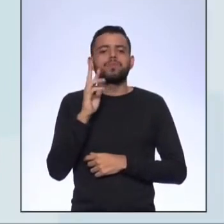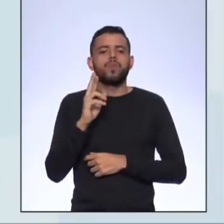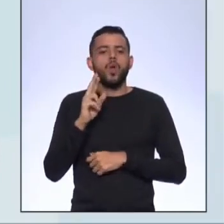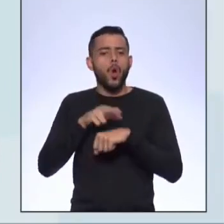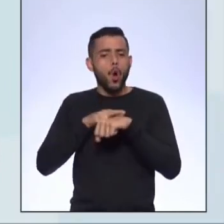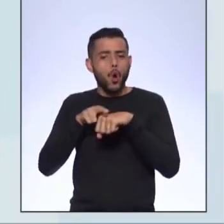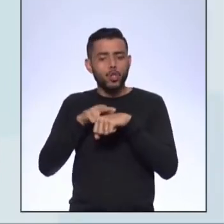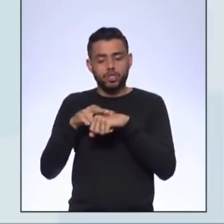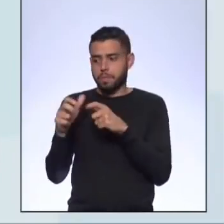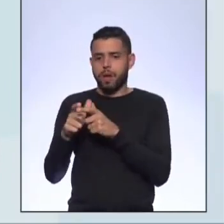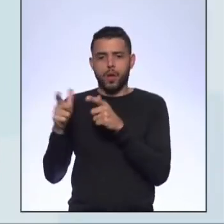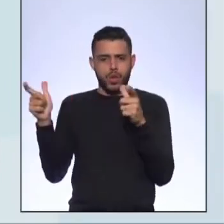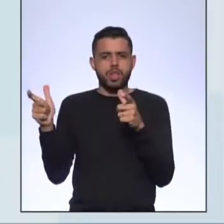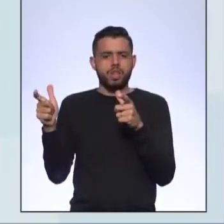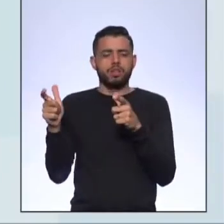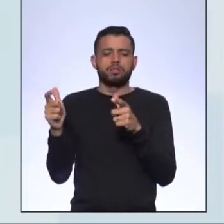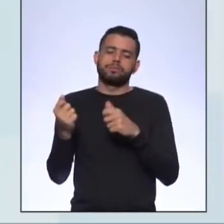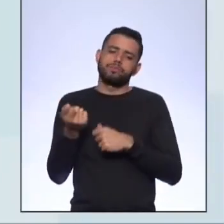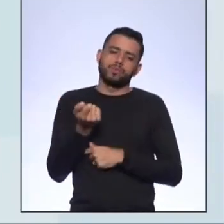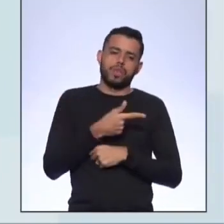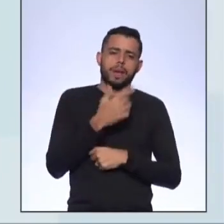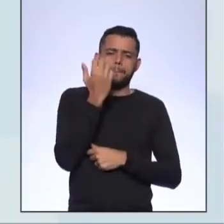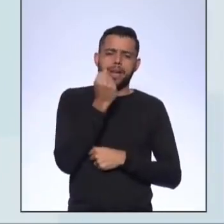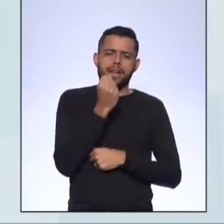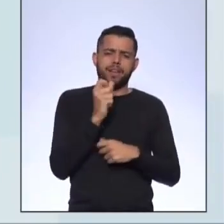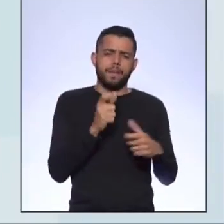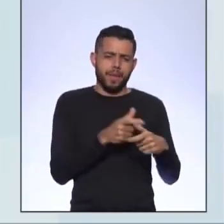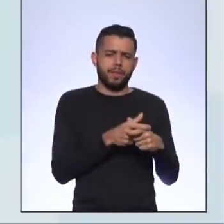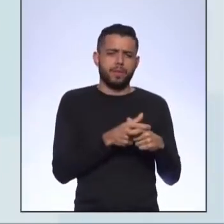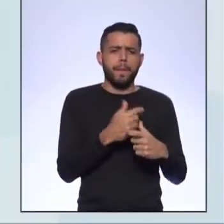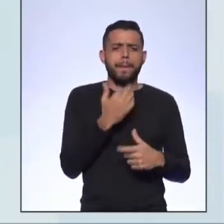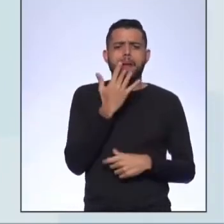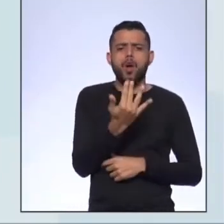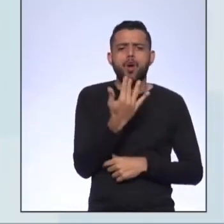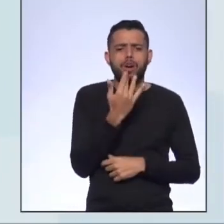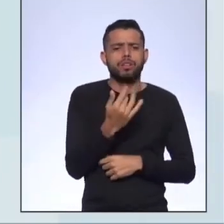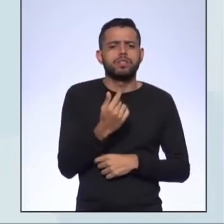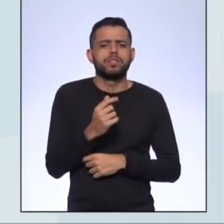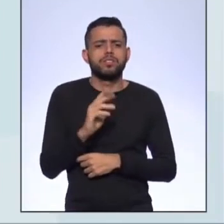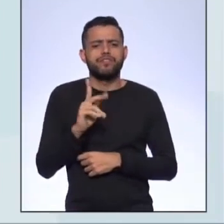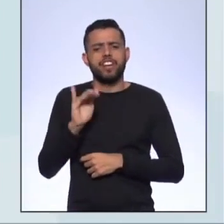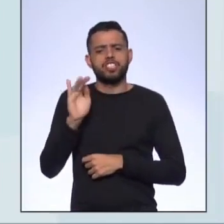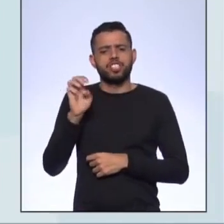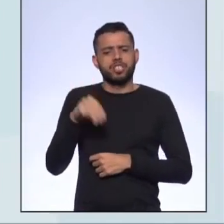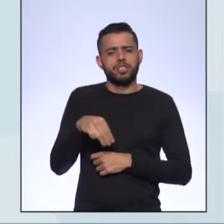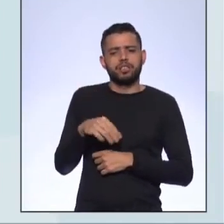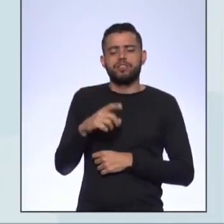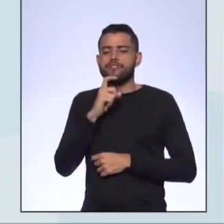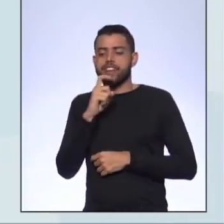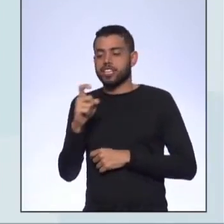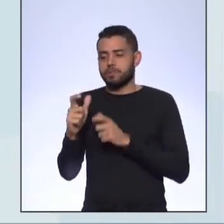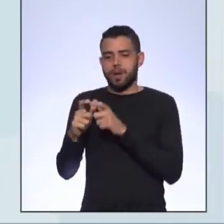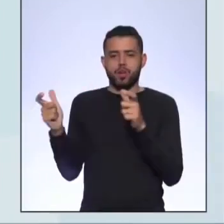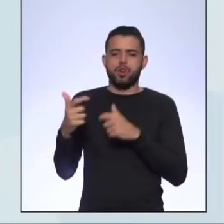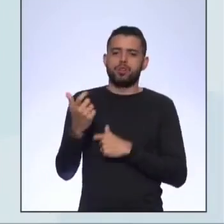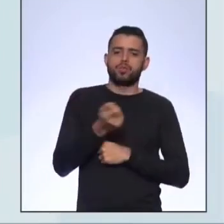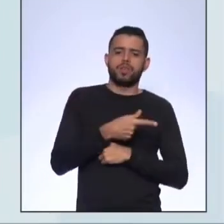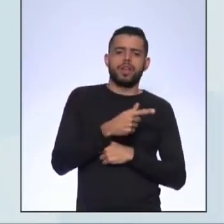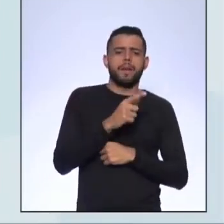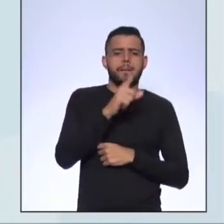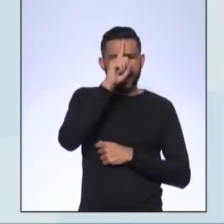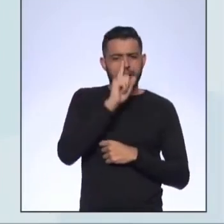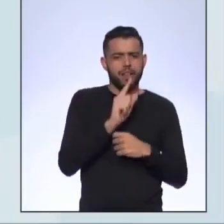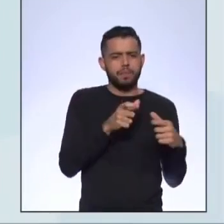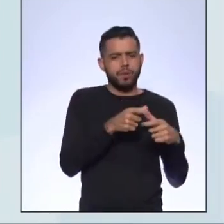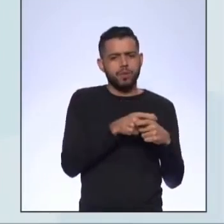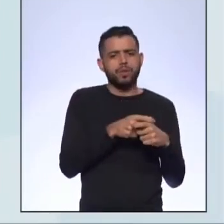roxa, dominante em relação à branca. A cor da vagem, verde, dominante em relação à amarela. E aí ele fez isso também